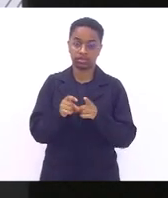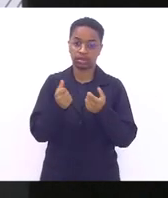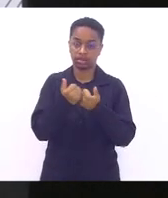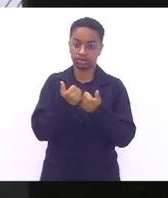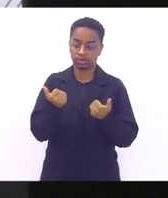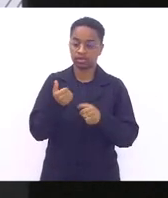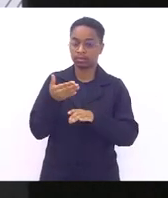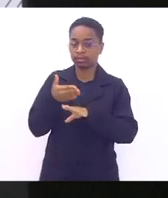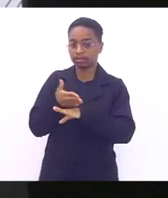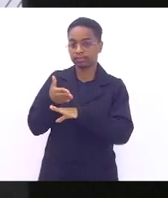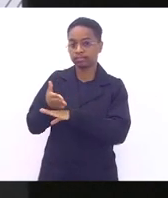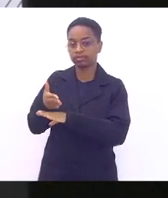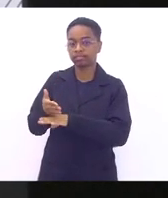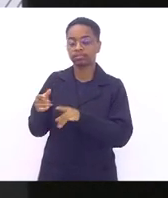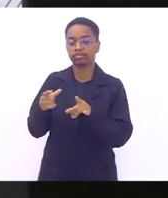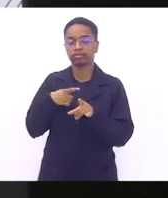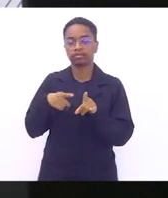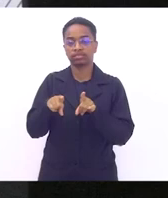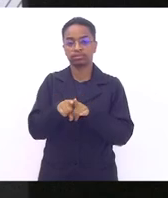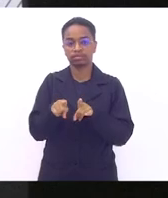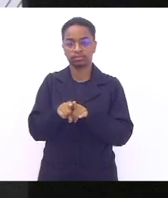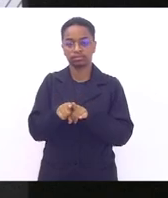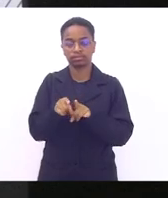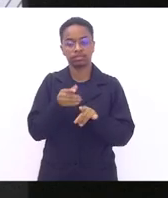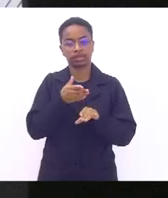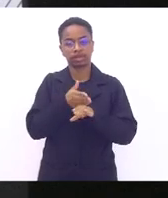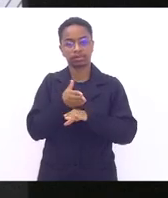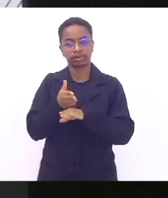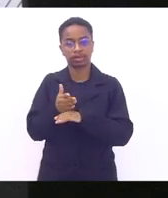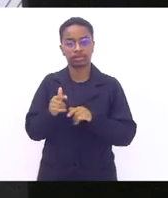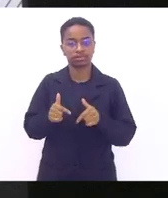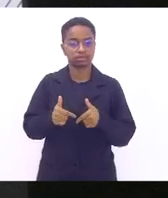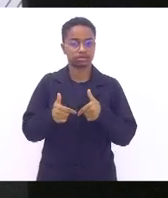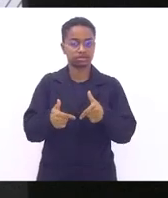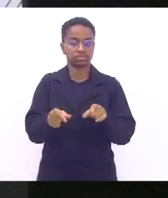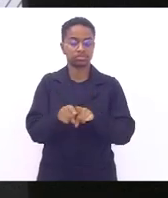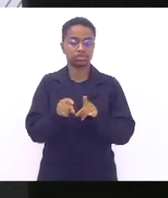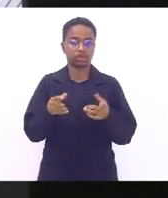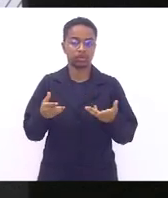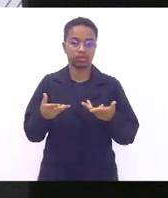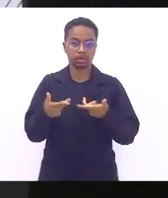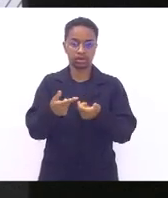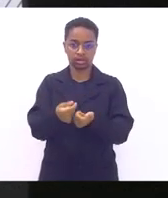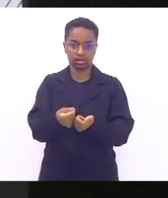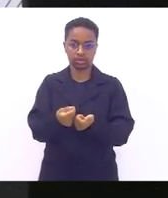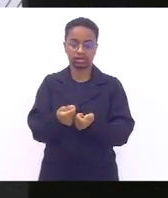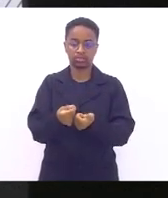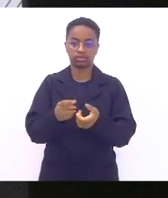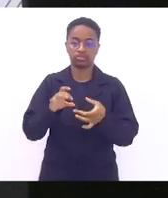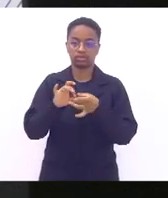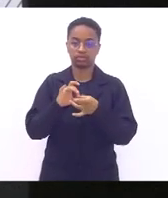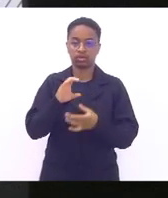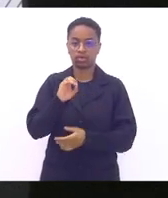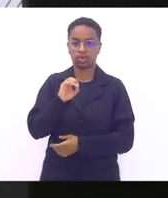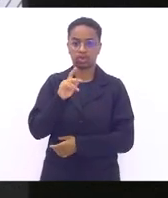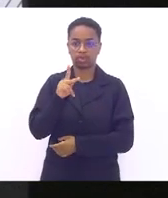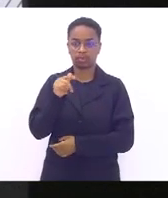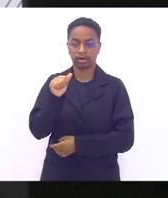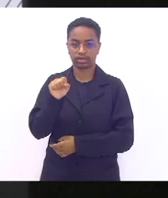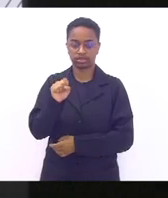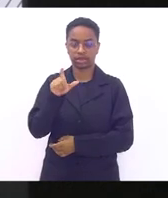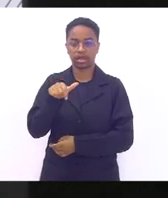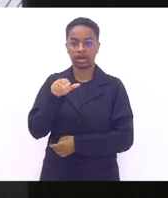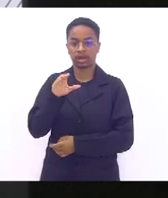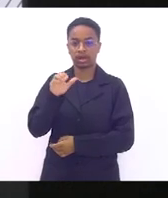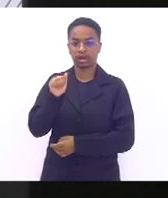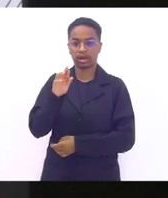participado ativamente. A gente tem também uma participação ativa e qualificada da consultora OPAS, a Carol, que tem